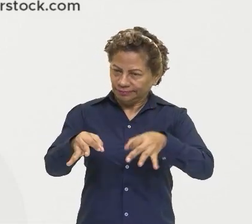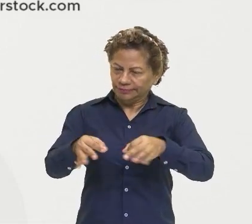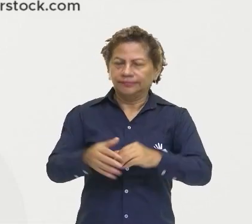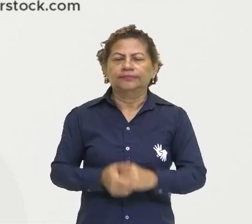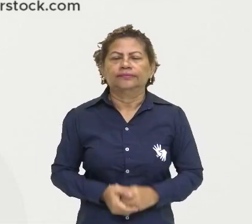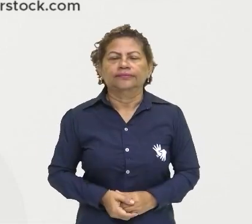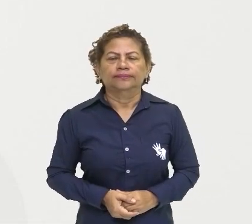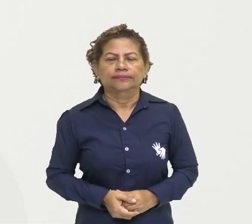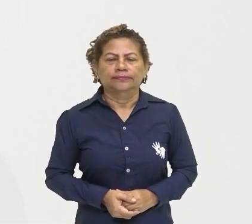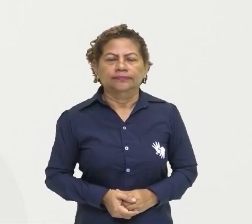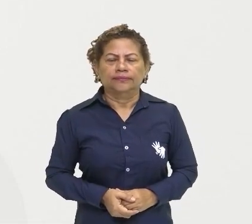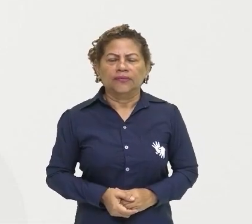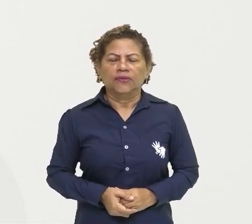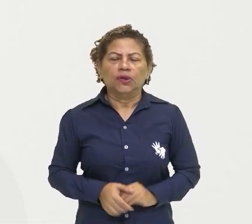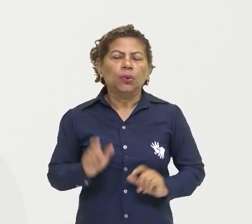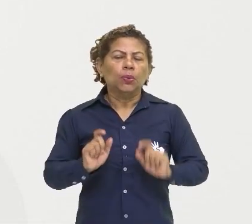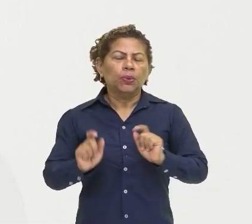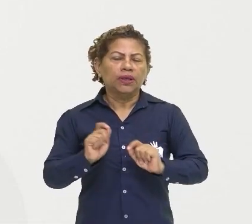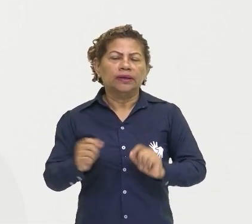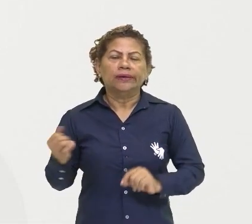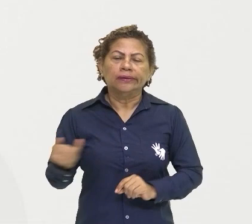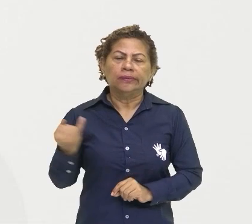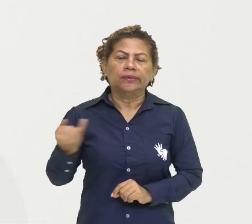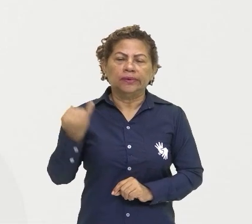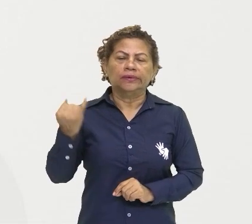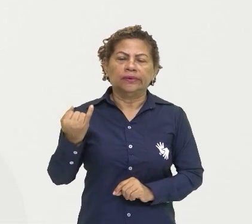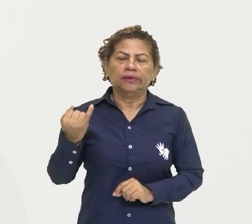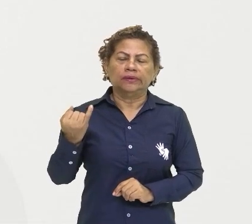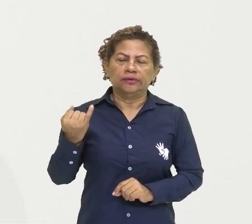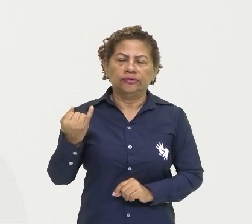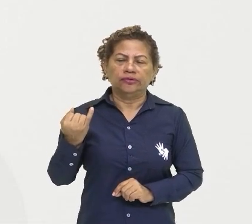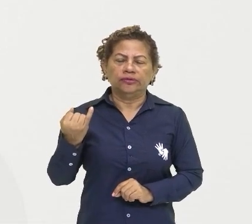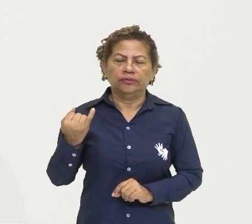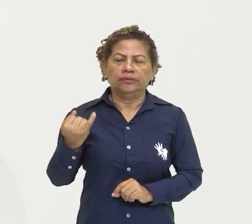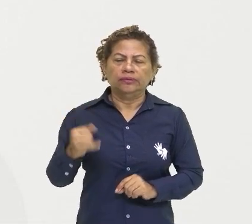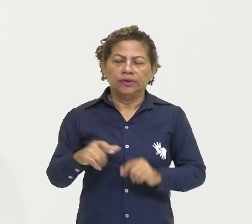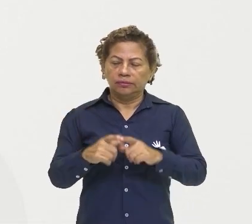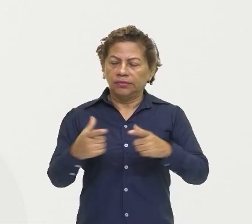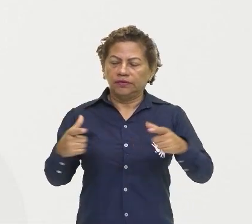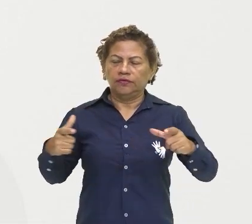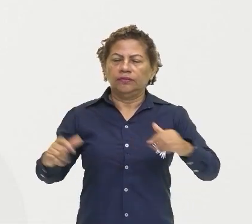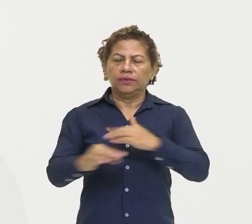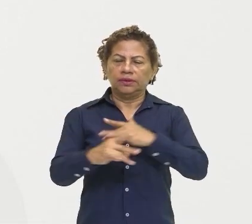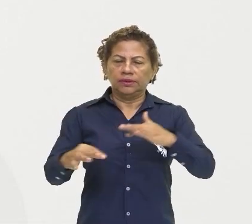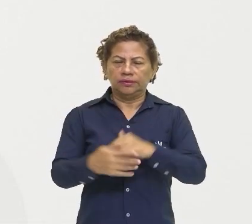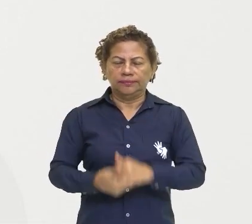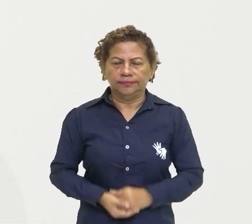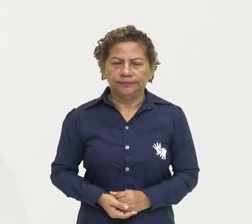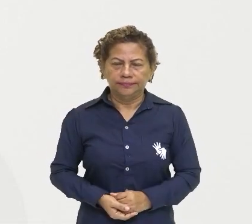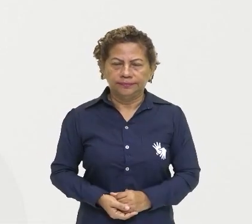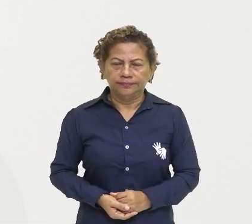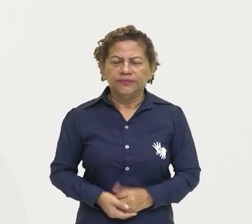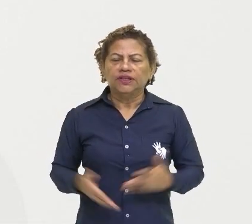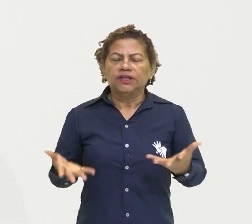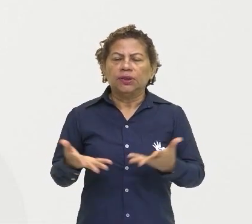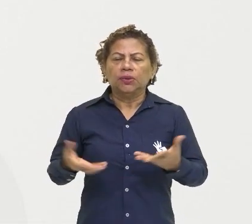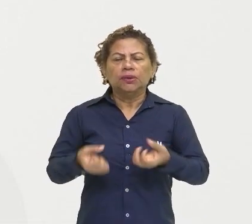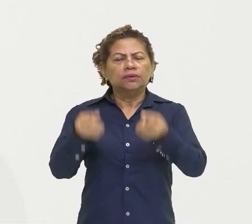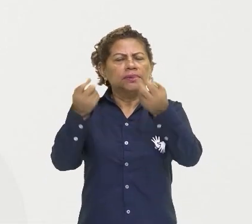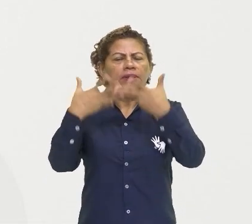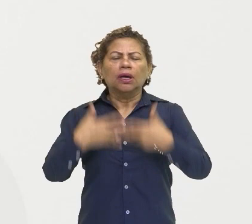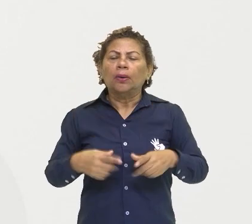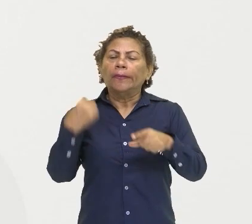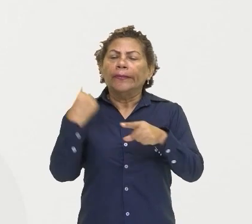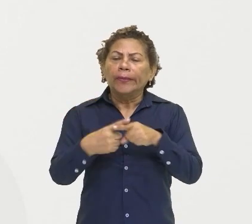que é prioridade dentro desse crescimento. E a gente tem o porquê é tão importante o plano